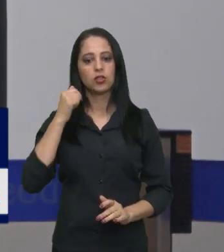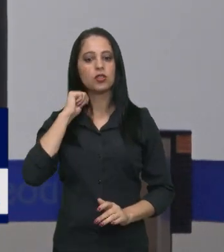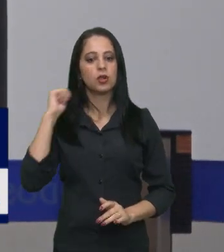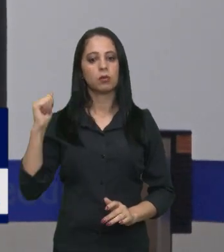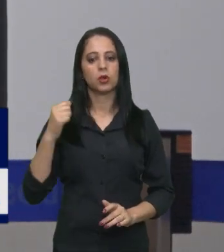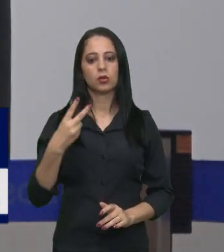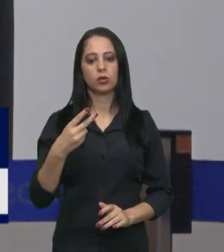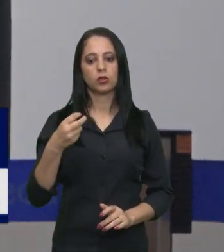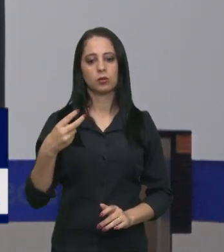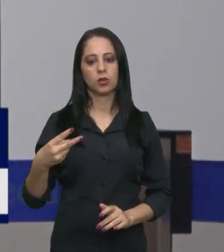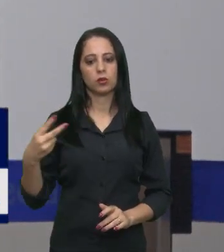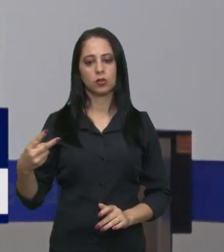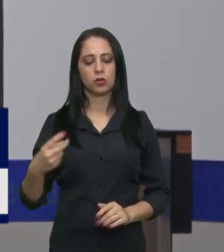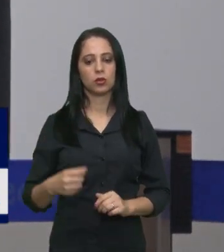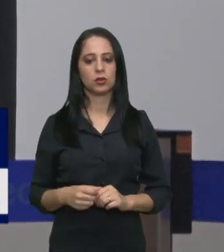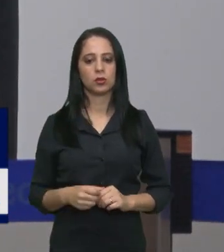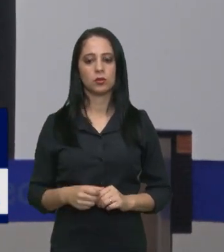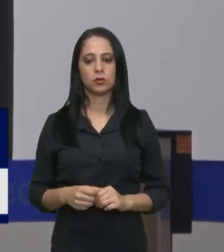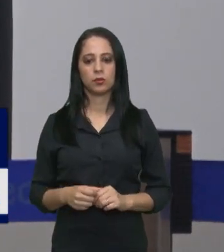27/4/2022.